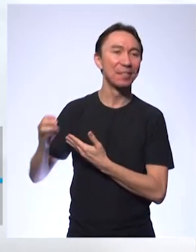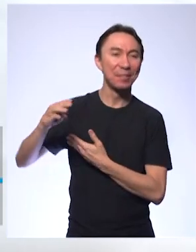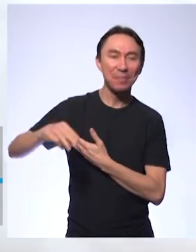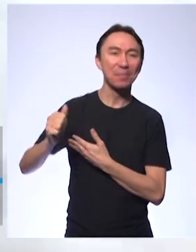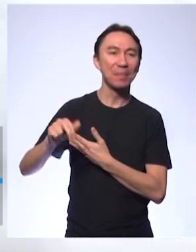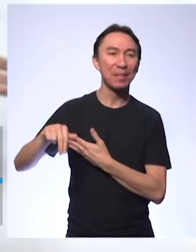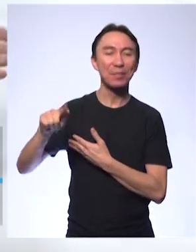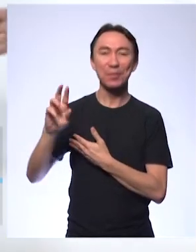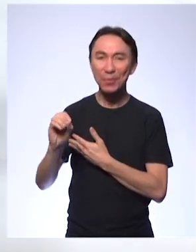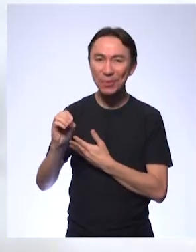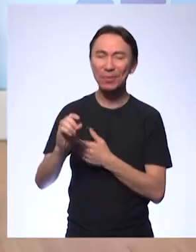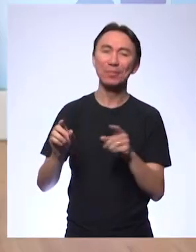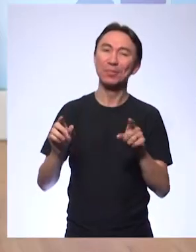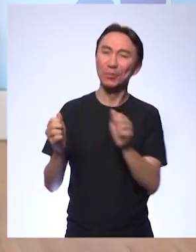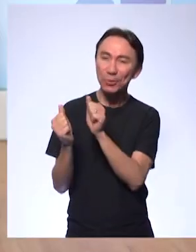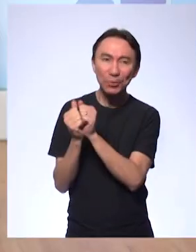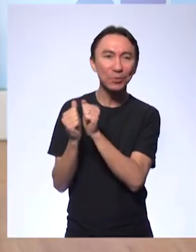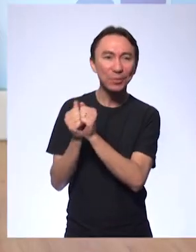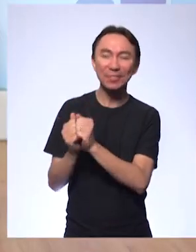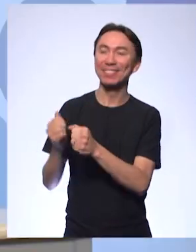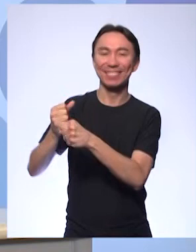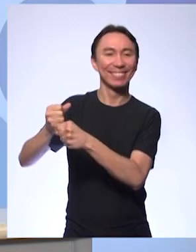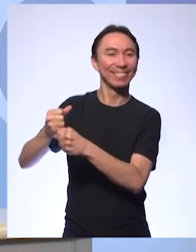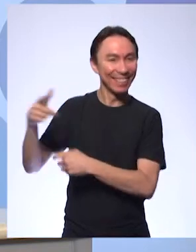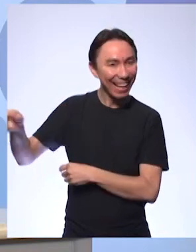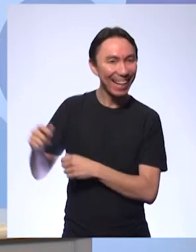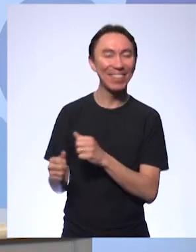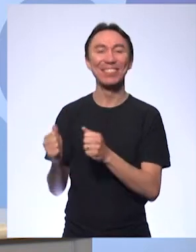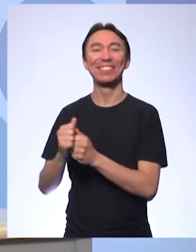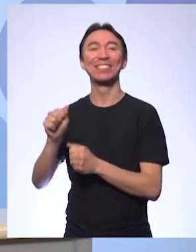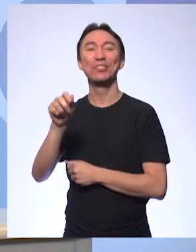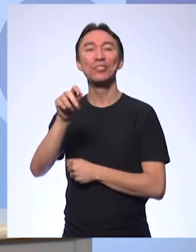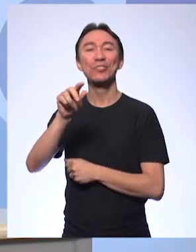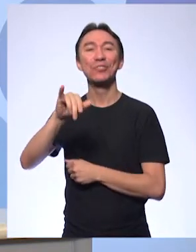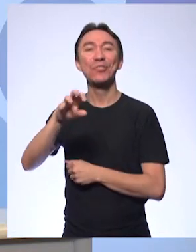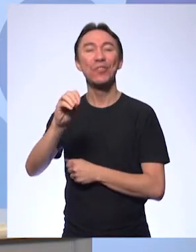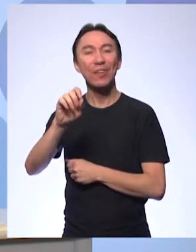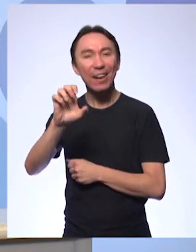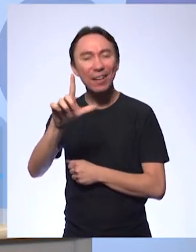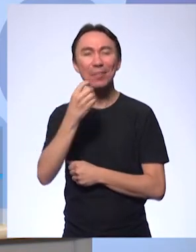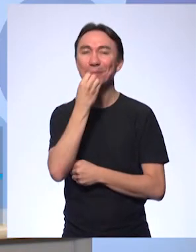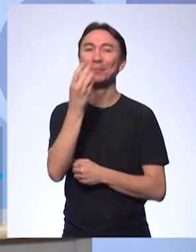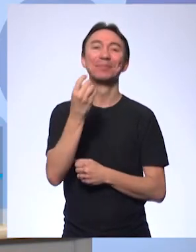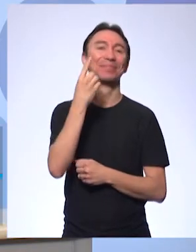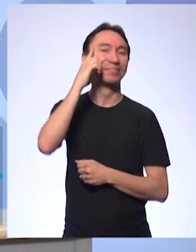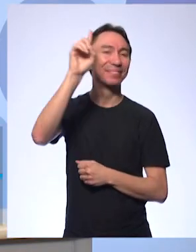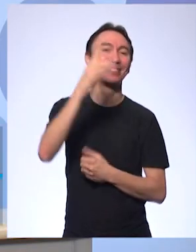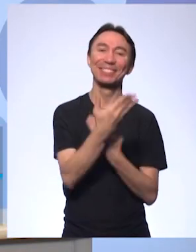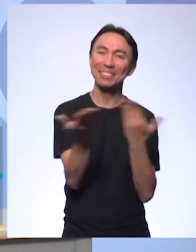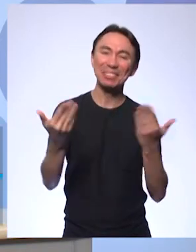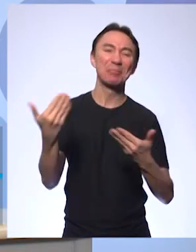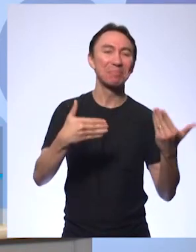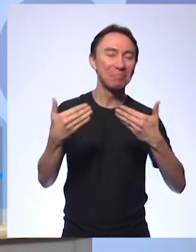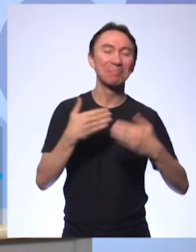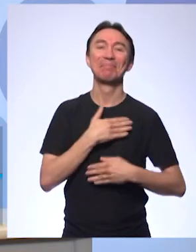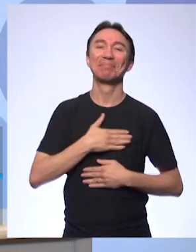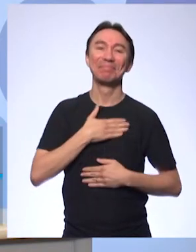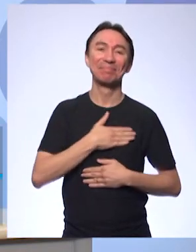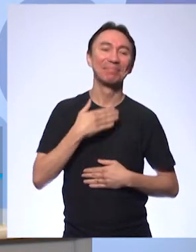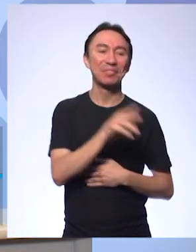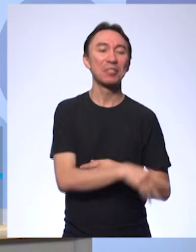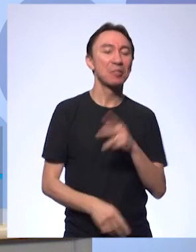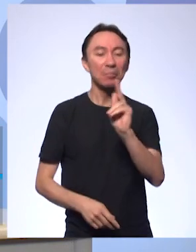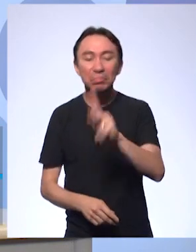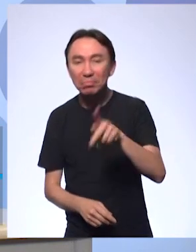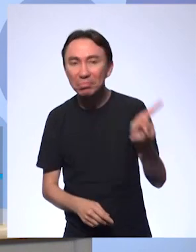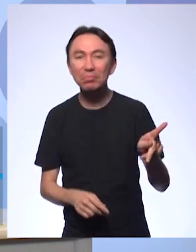não, está aqui do meu lado o professor Edjoel, velho conhecido de vocês, olha aí. Olá, bom dia a todos, sejam todos muito bem-vindos, educandos, os responsáveis